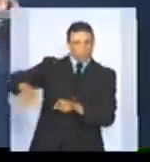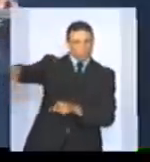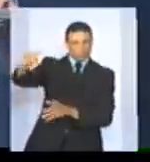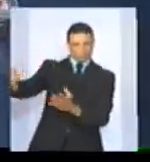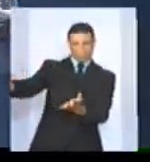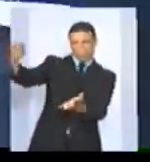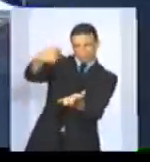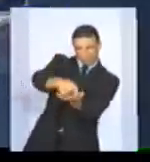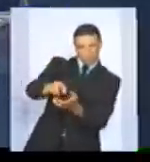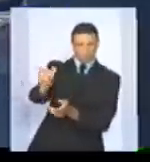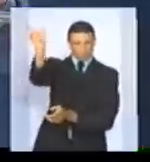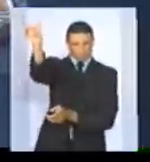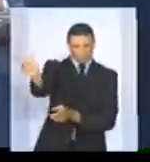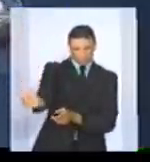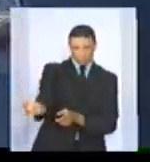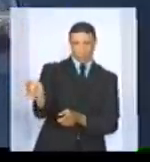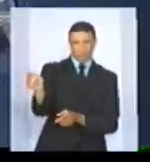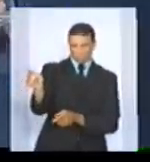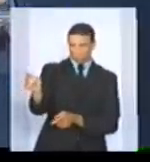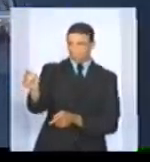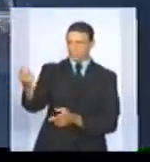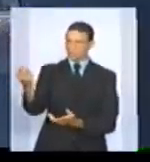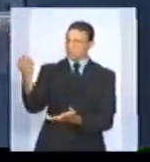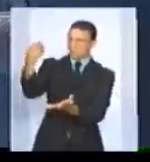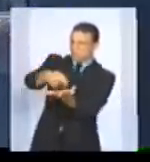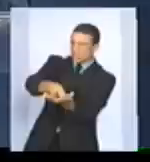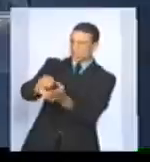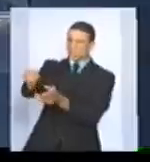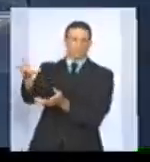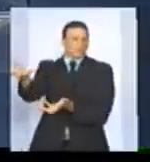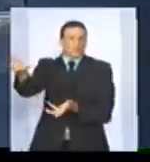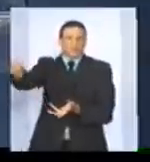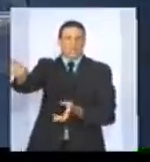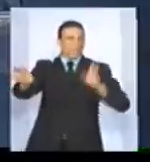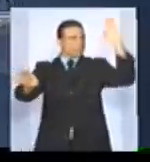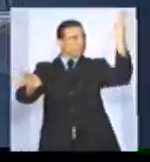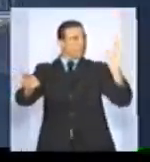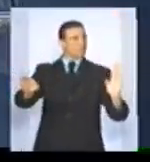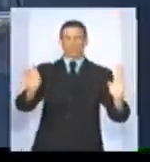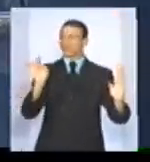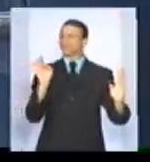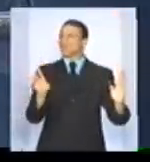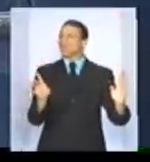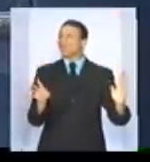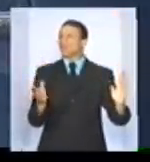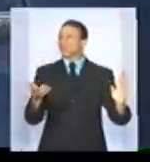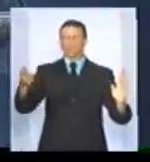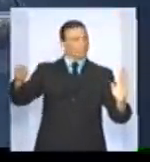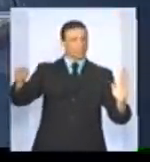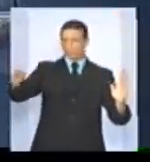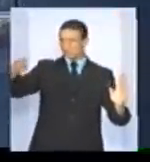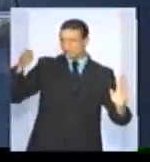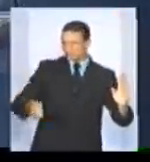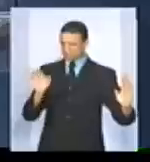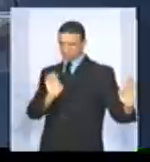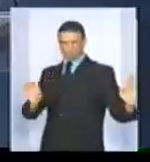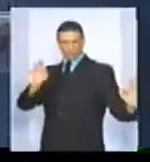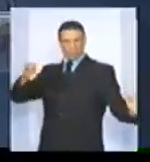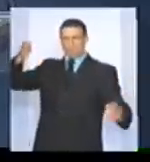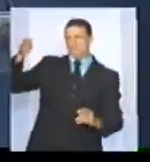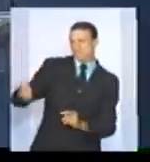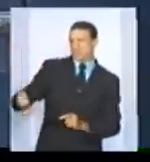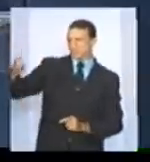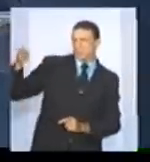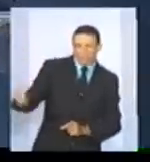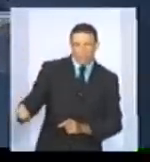a tal lei, terão que comprar programas de produtoras brasileiras, queiram ou não, sob imposição do Estado? A cada 3